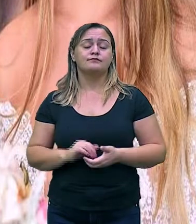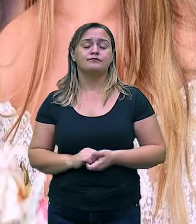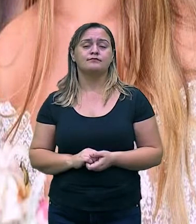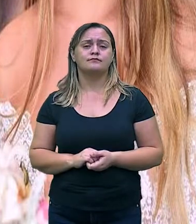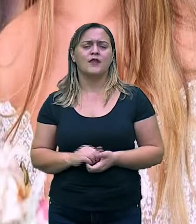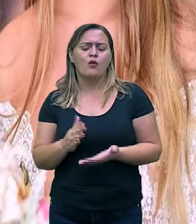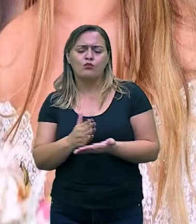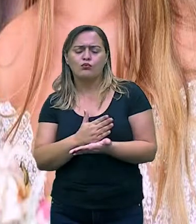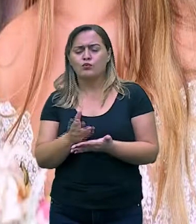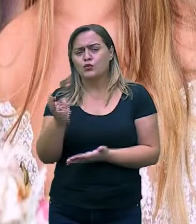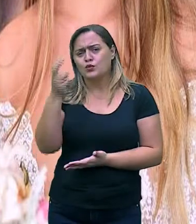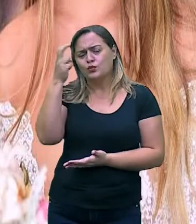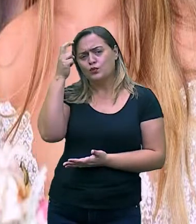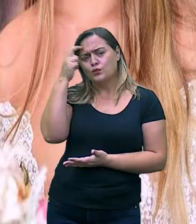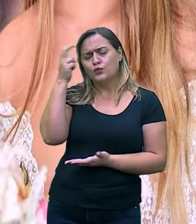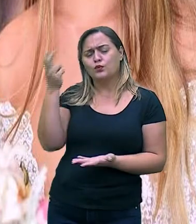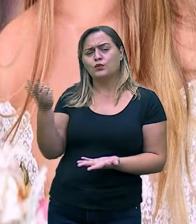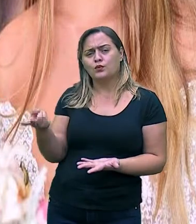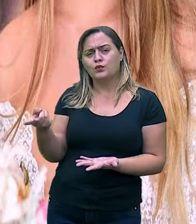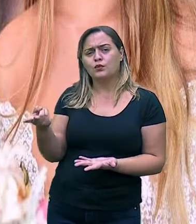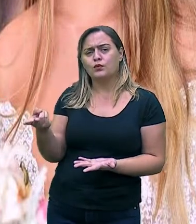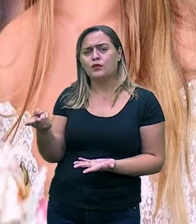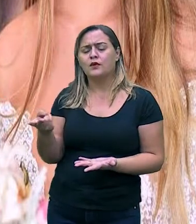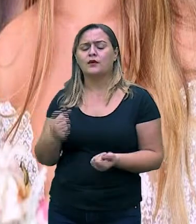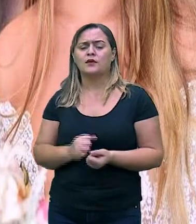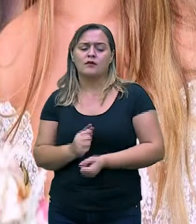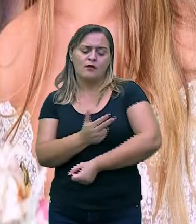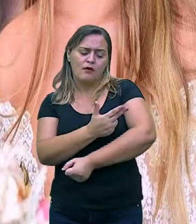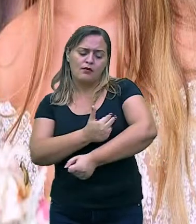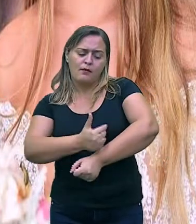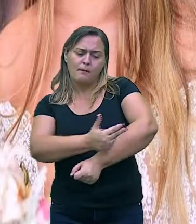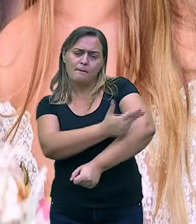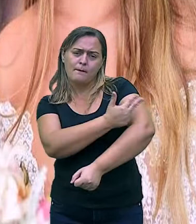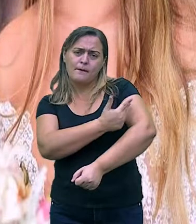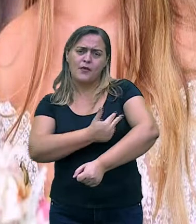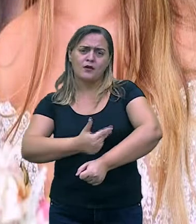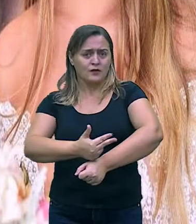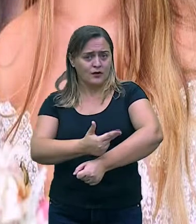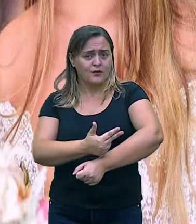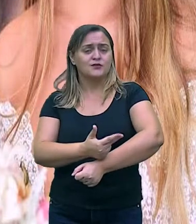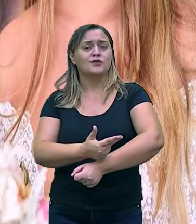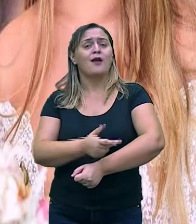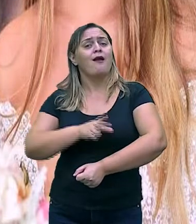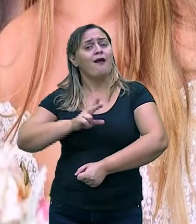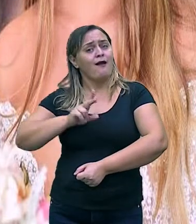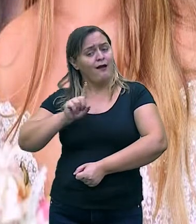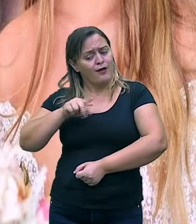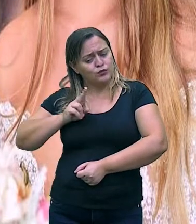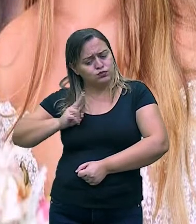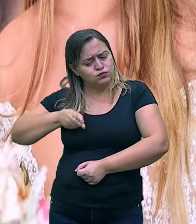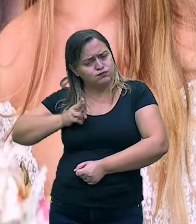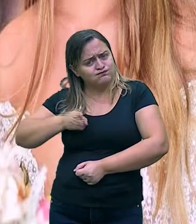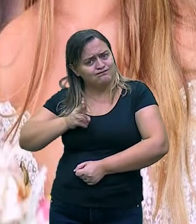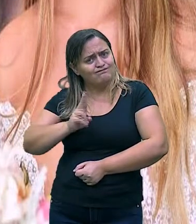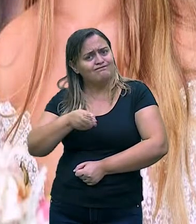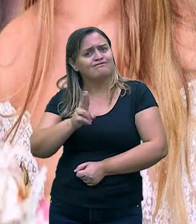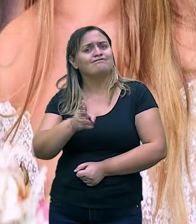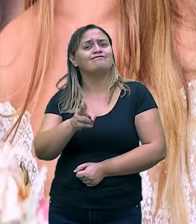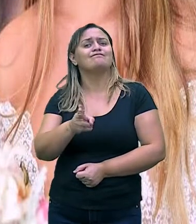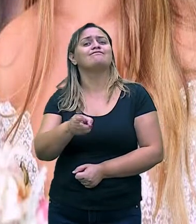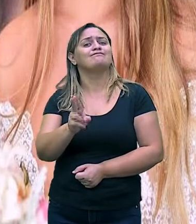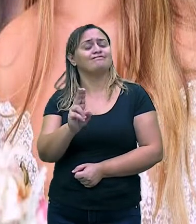que essa tatuagem, essa marca corporal, ela realmente é eterna. E ela demonstra ali dentro daquela